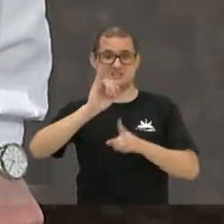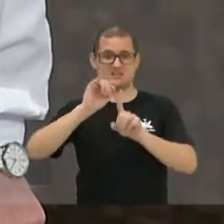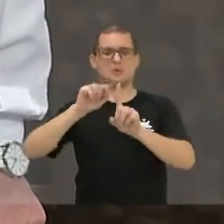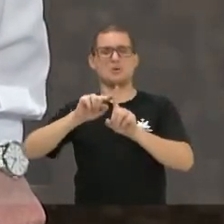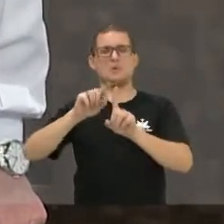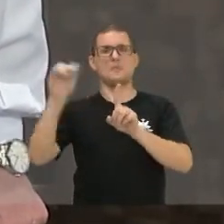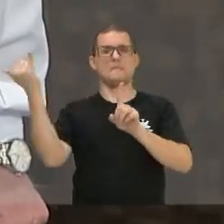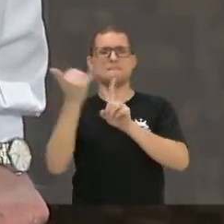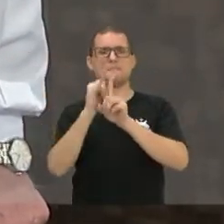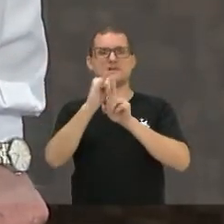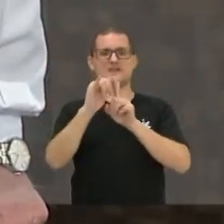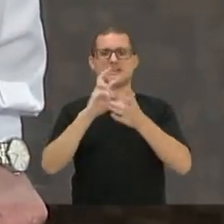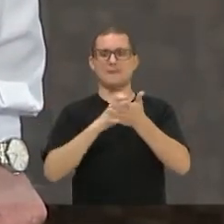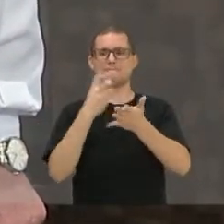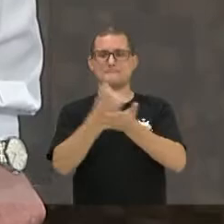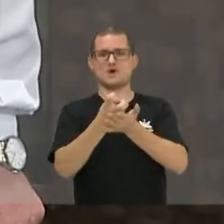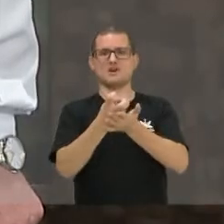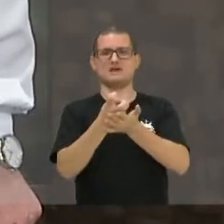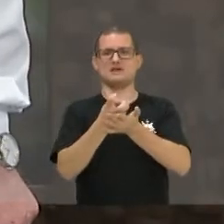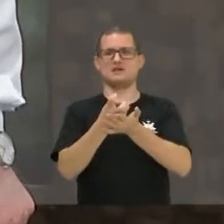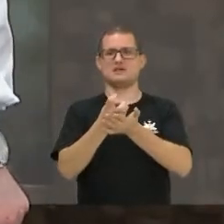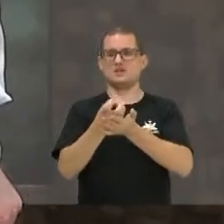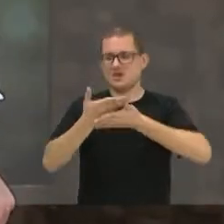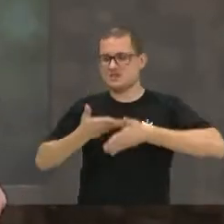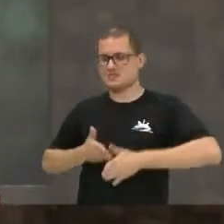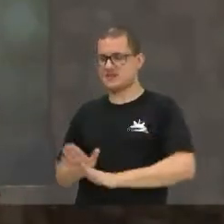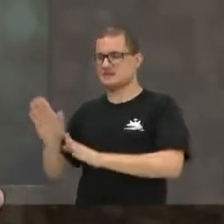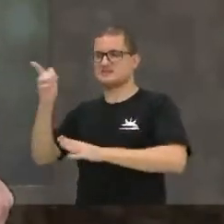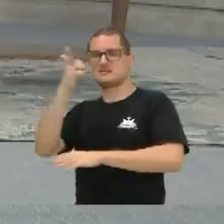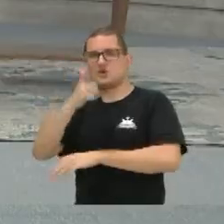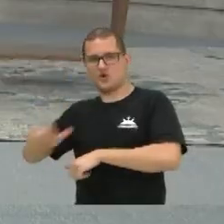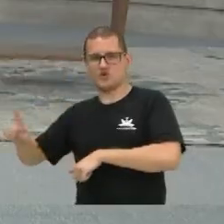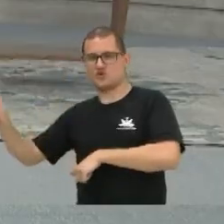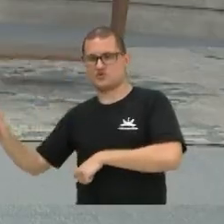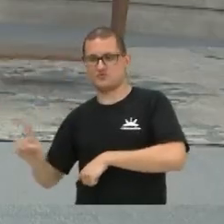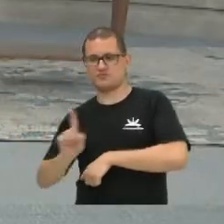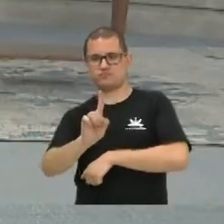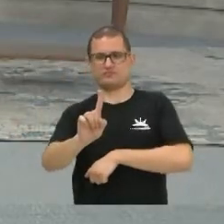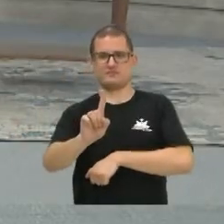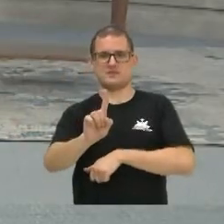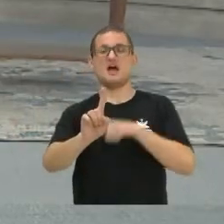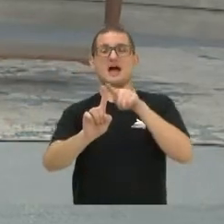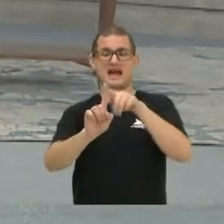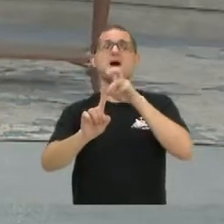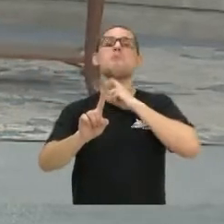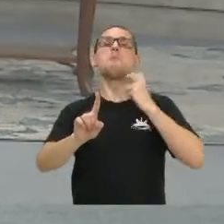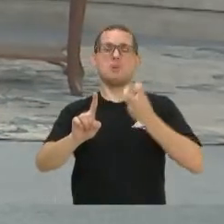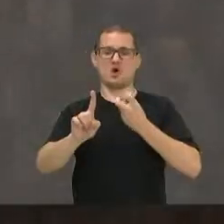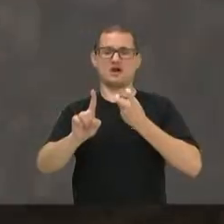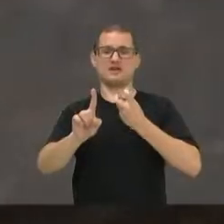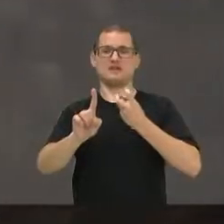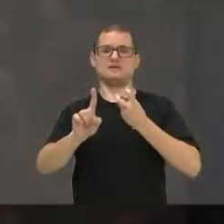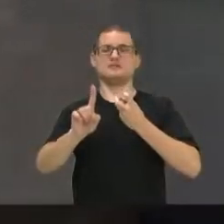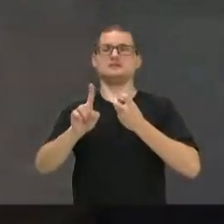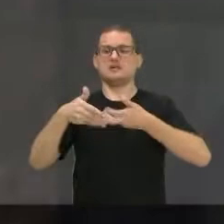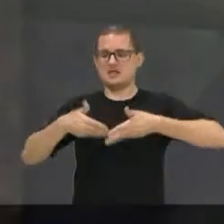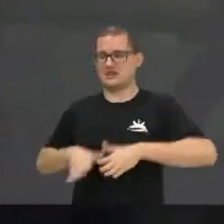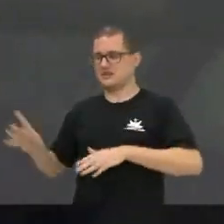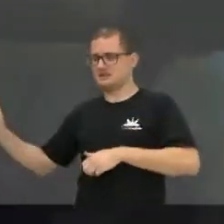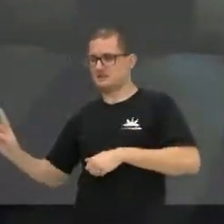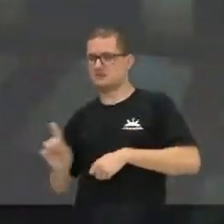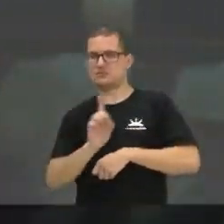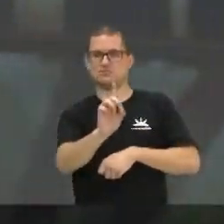e enquanto houver voz profética deus não terá sido silenciado